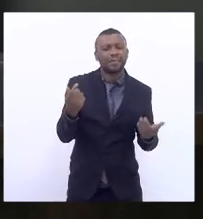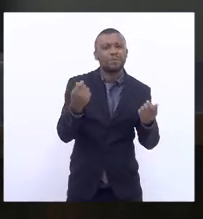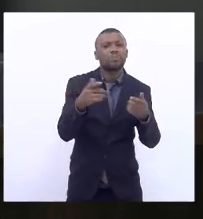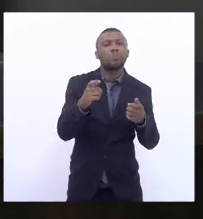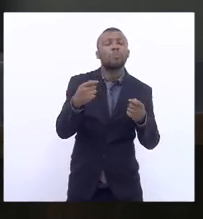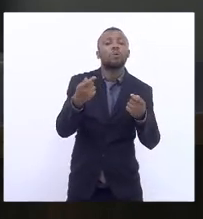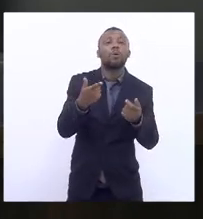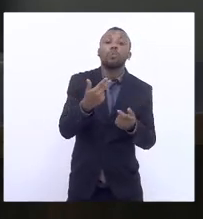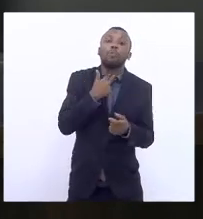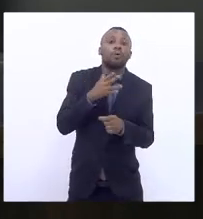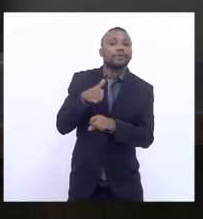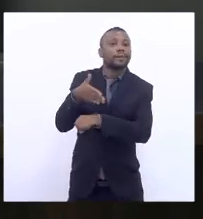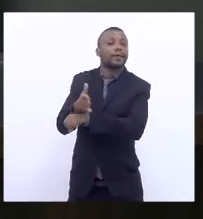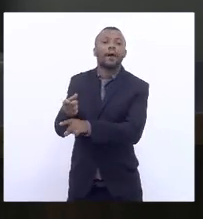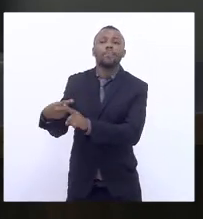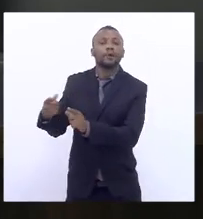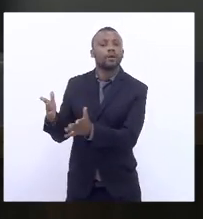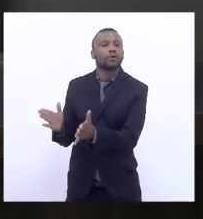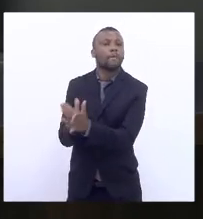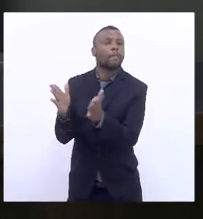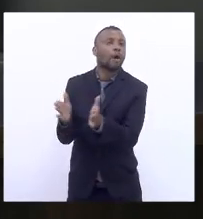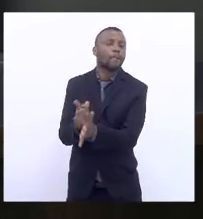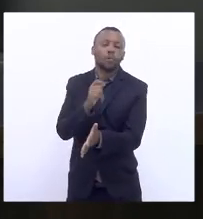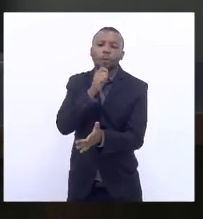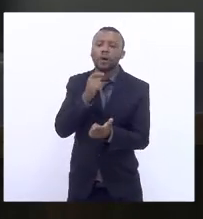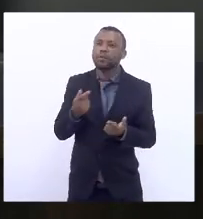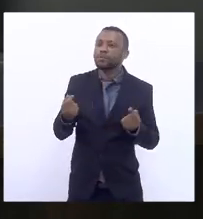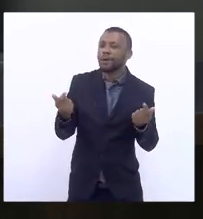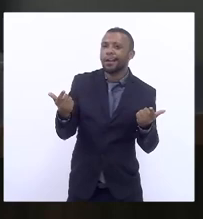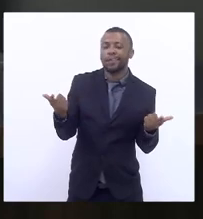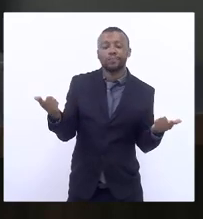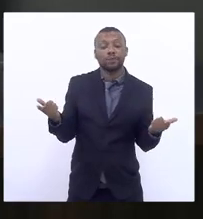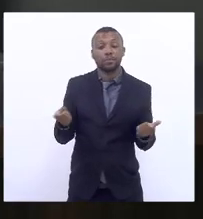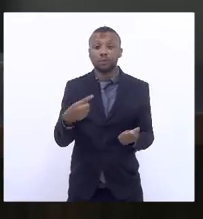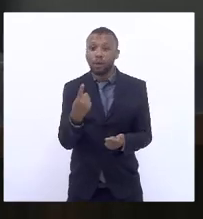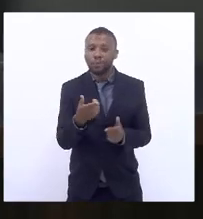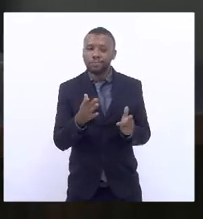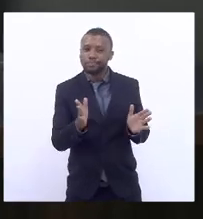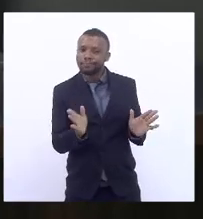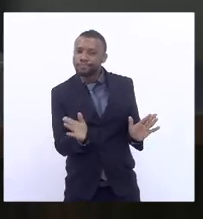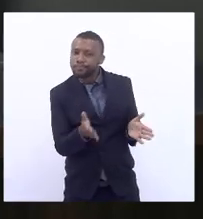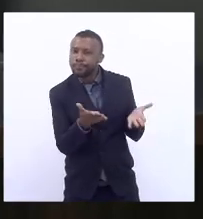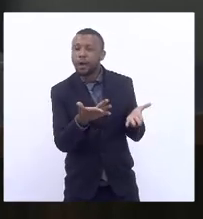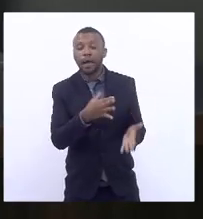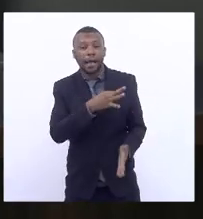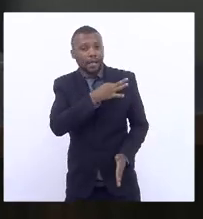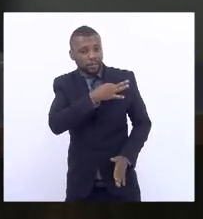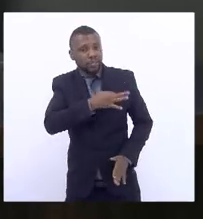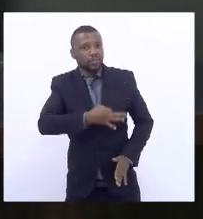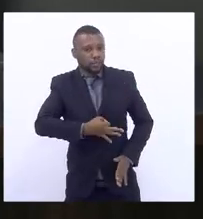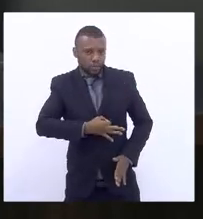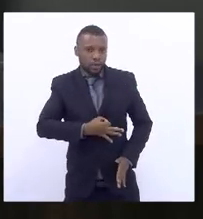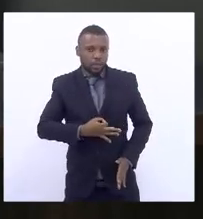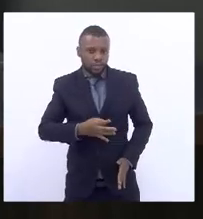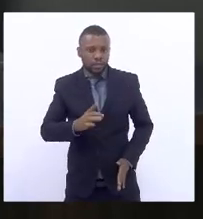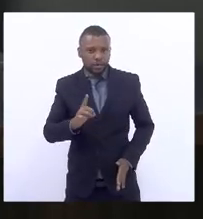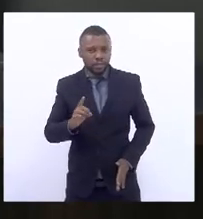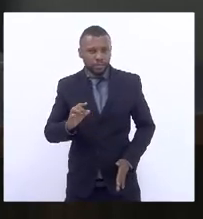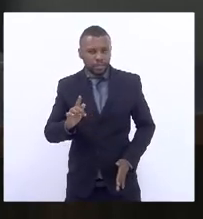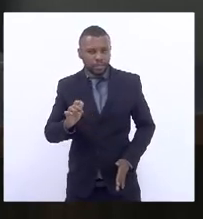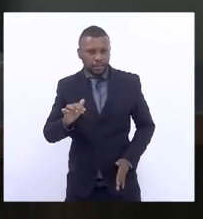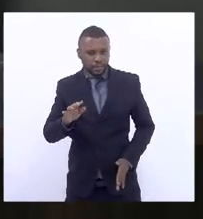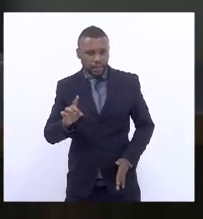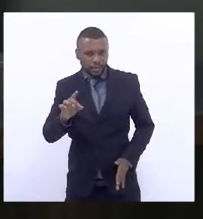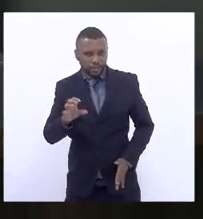pobres. Então, eu acho que a gente desenvolvendo essa dignidade às crianças, porque isso é uma questão de dignidade, de